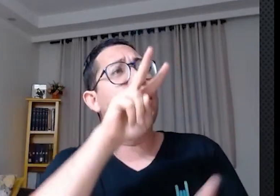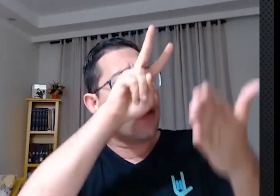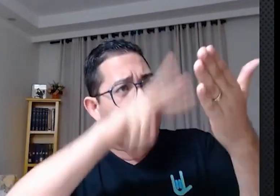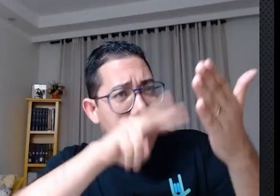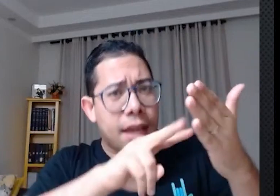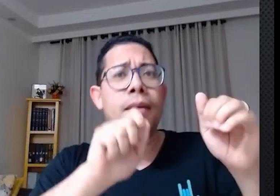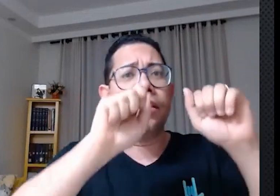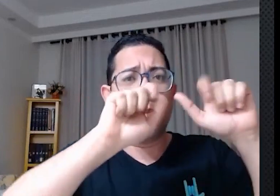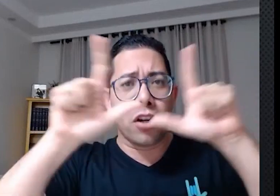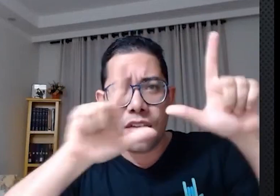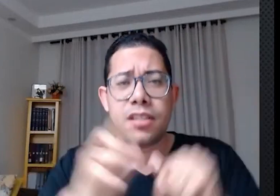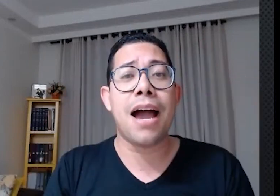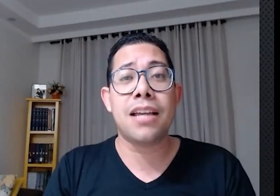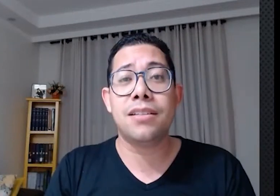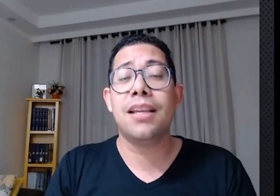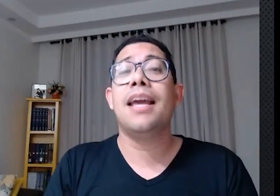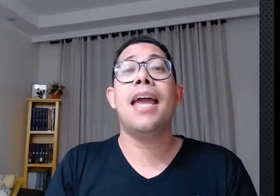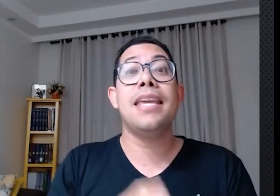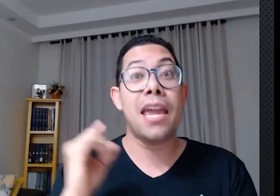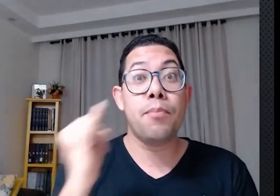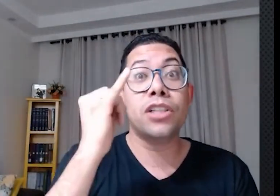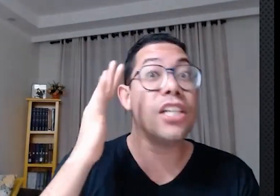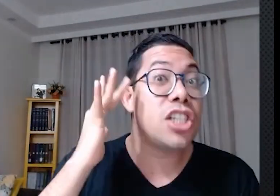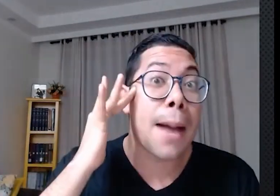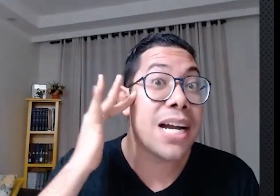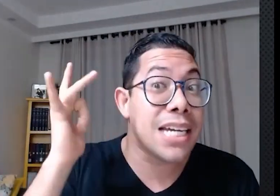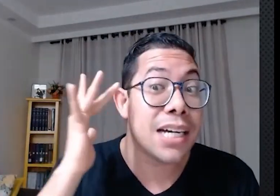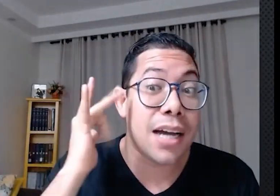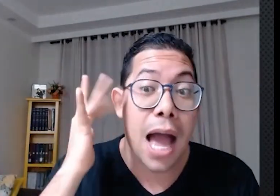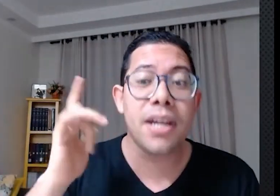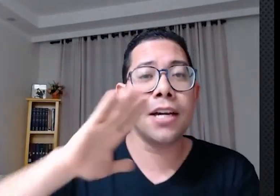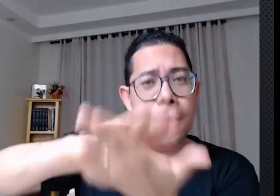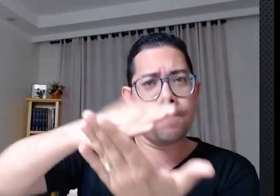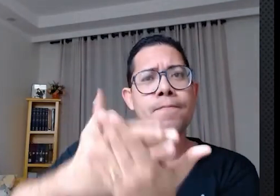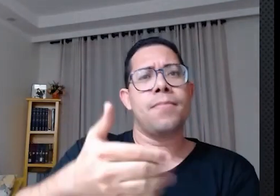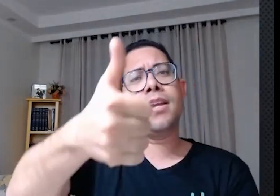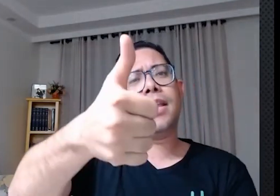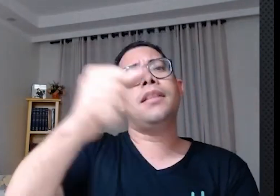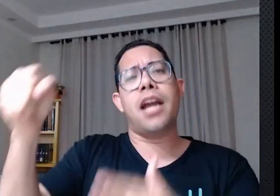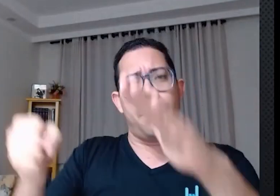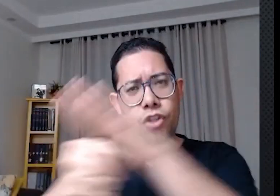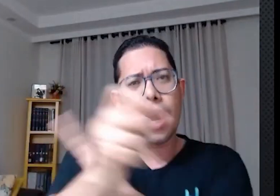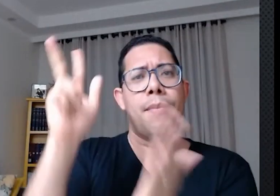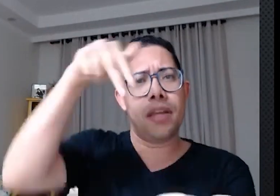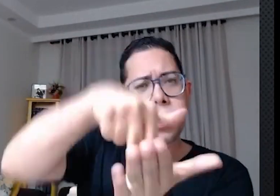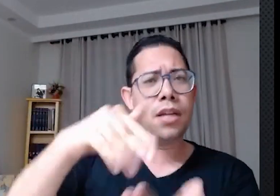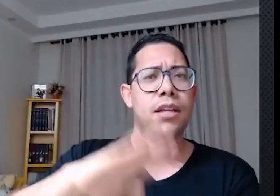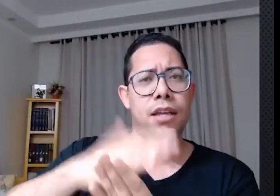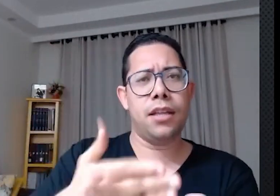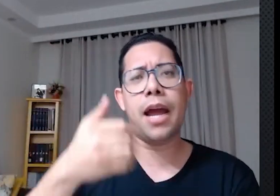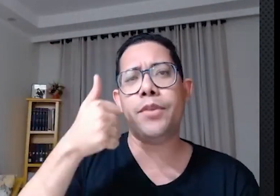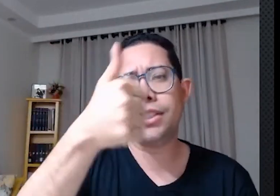ver, ler, você pode ver as imagens. E é importante que amanhã tem intérprete.